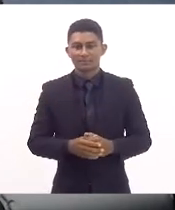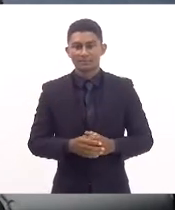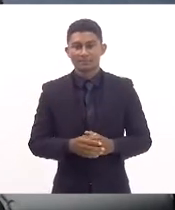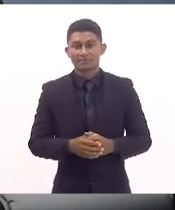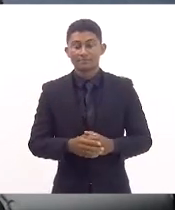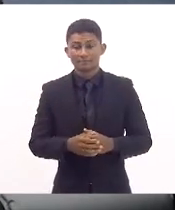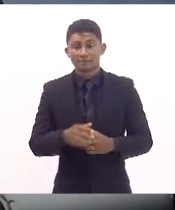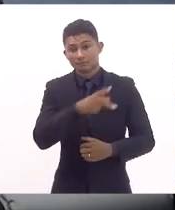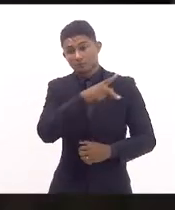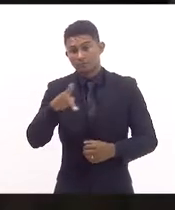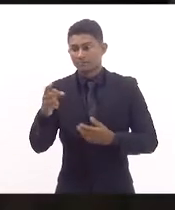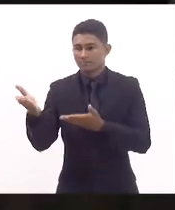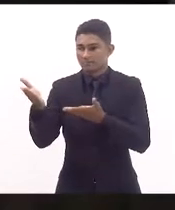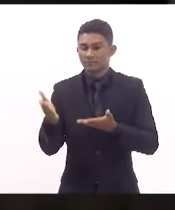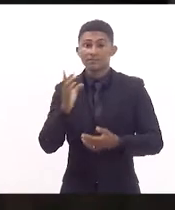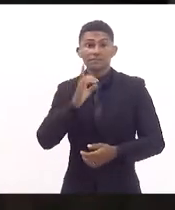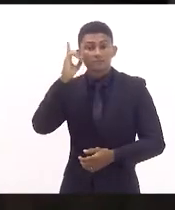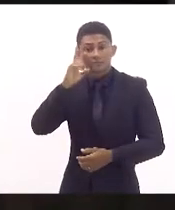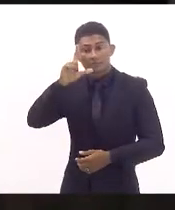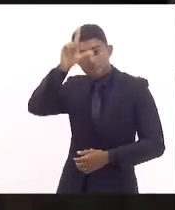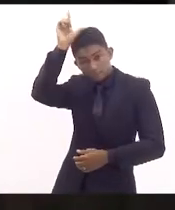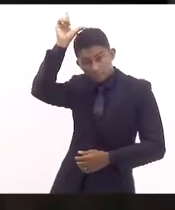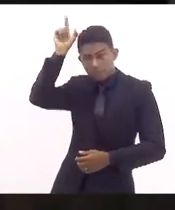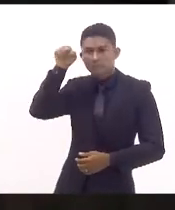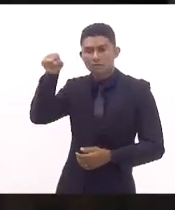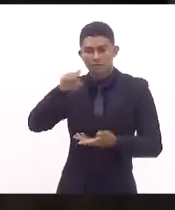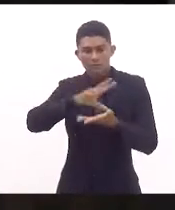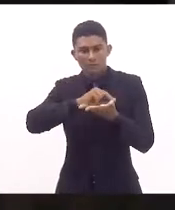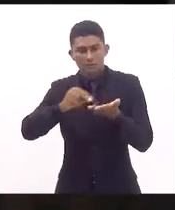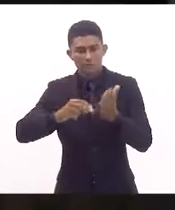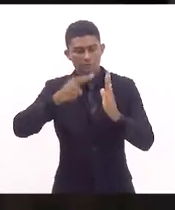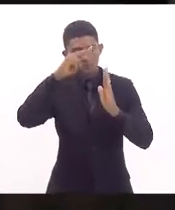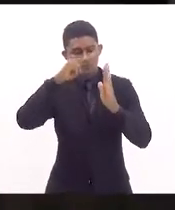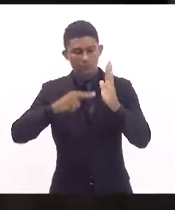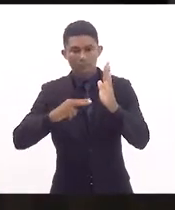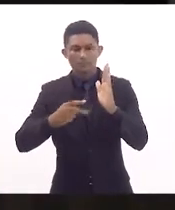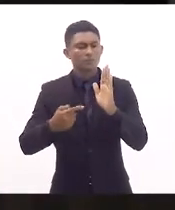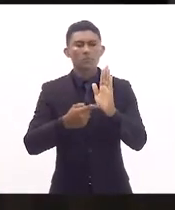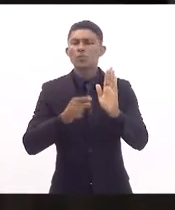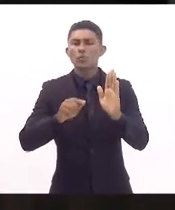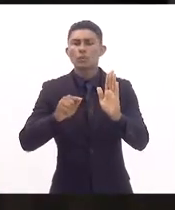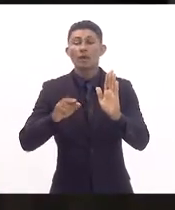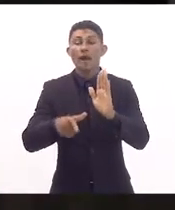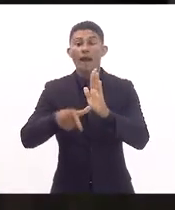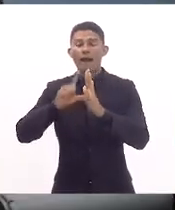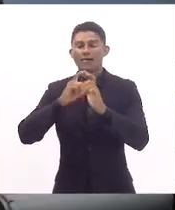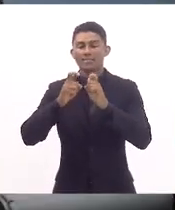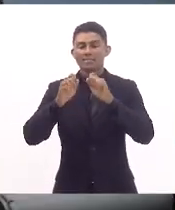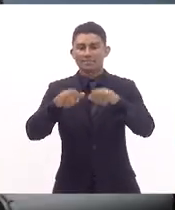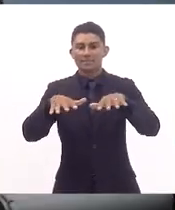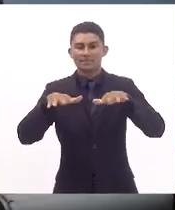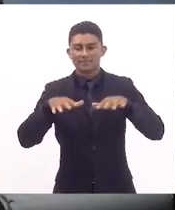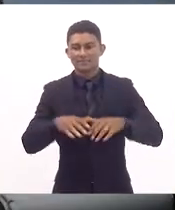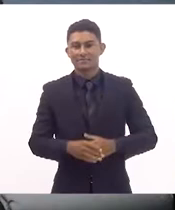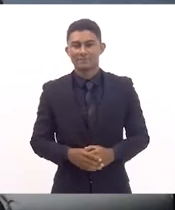a presidência convida o Nobre Deputado Luiz Paulo para fazer leitura da ata da sessão anterior